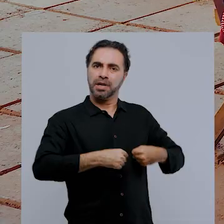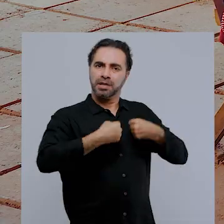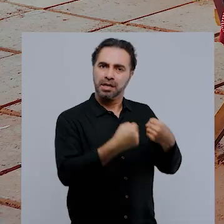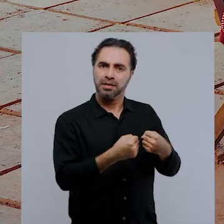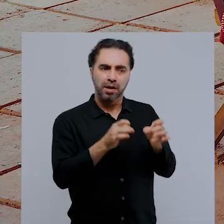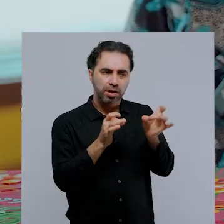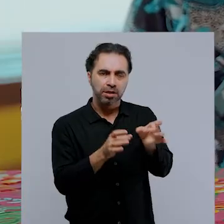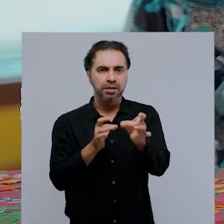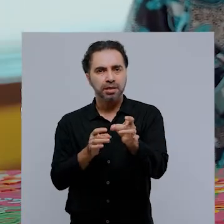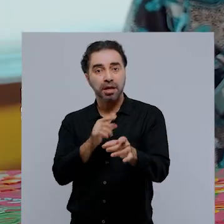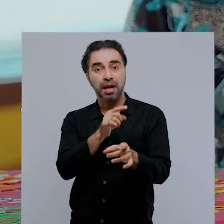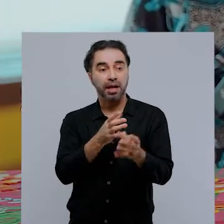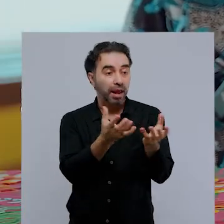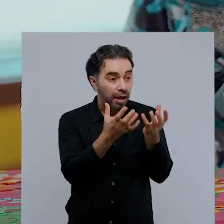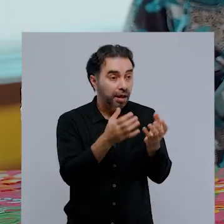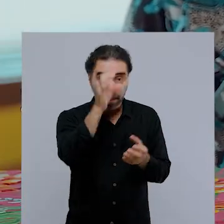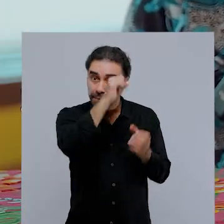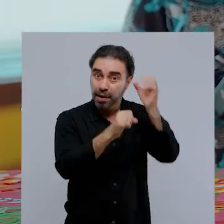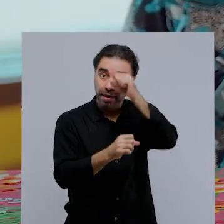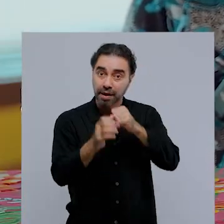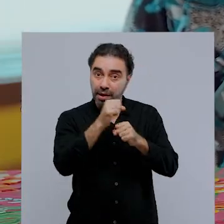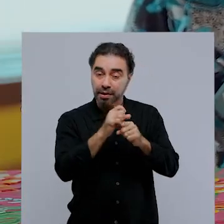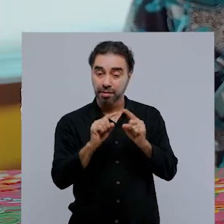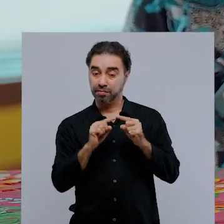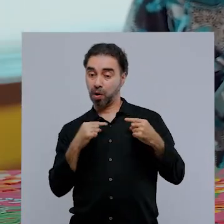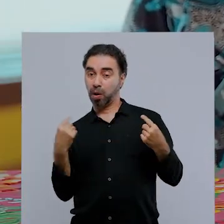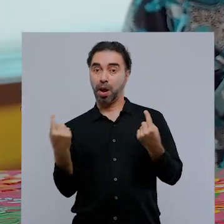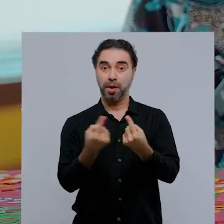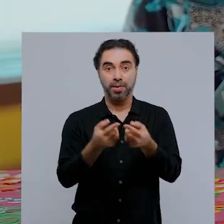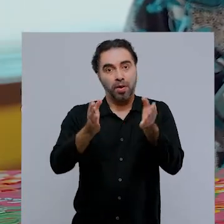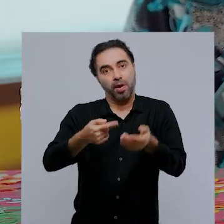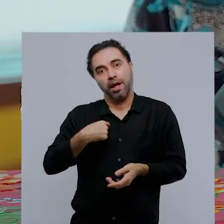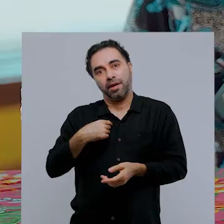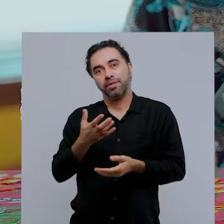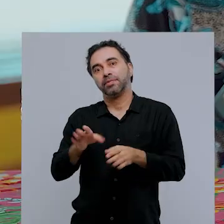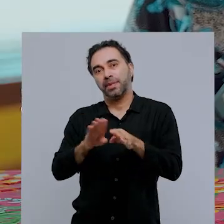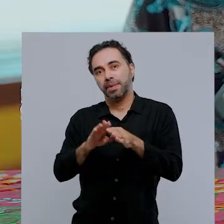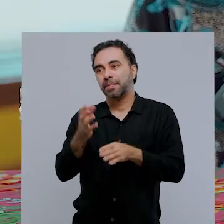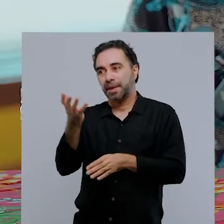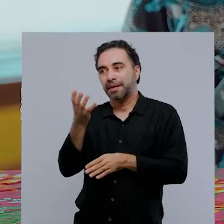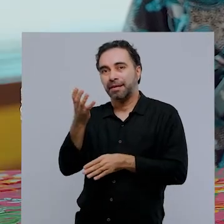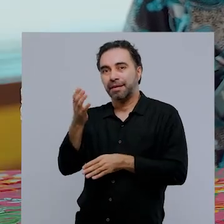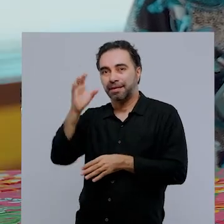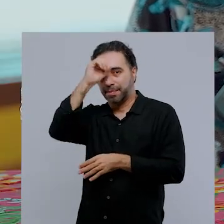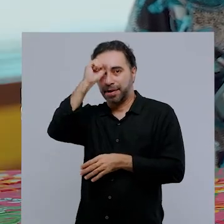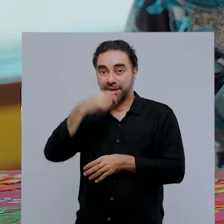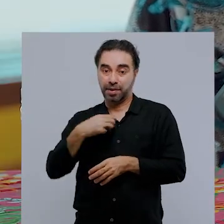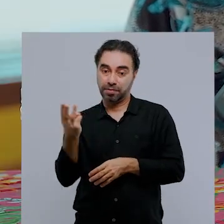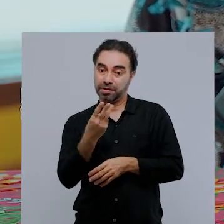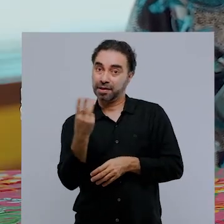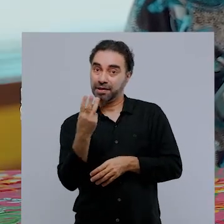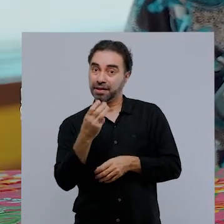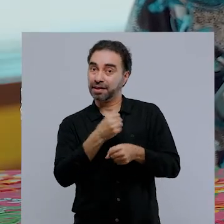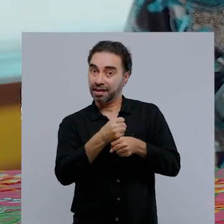também de ensinar ela e ela teve interesse de aprender. E aí é um ciclo, né? Que agora eu também tive interesse de aprender, que eu tenho 33 anos. Olha,